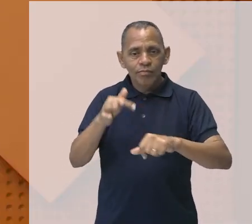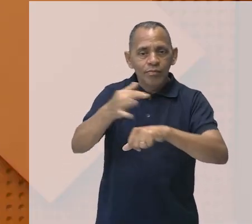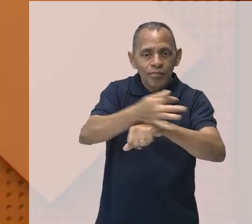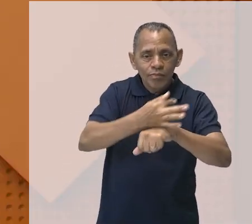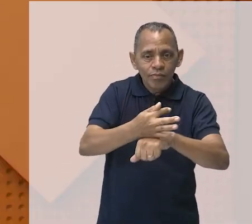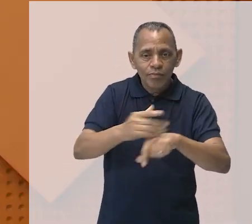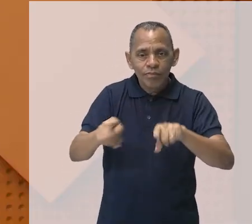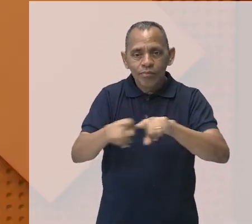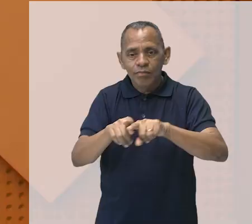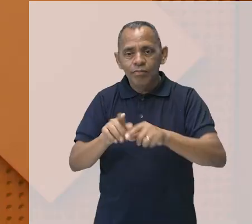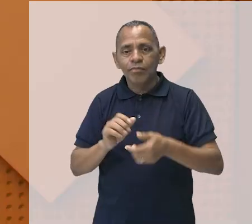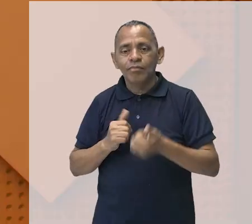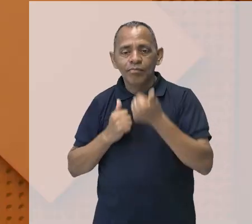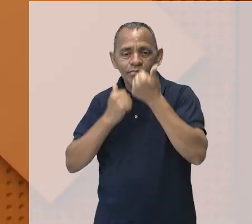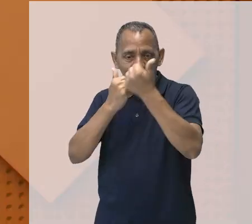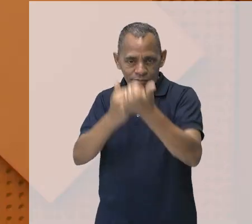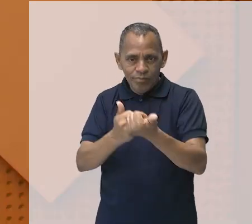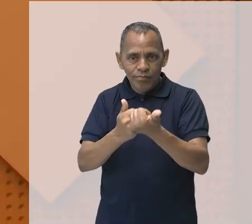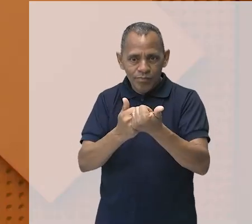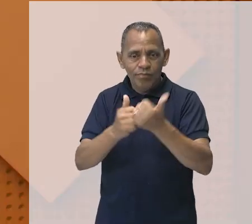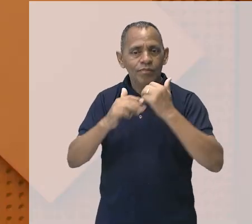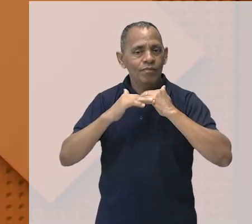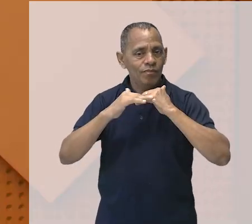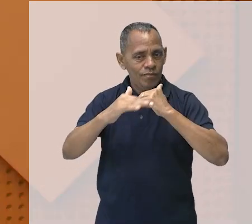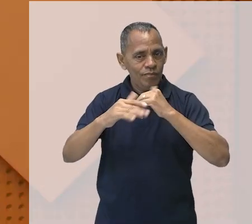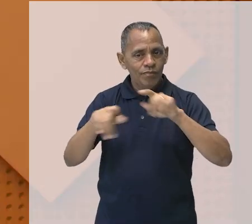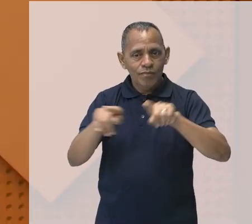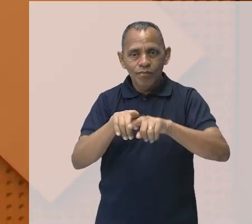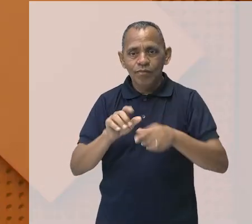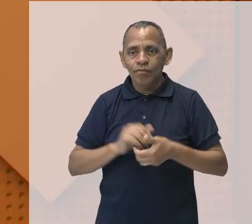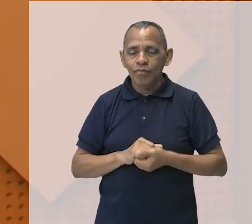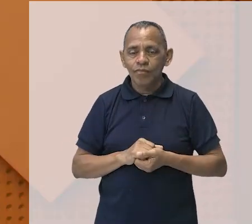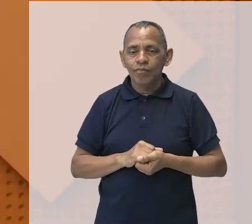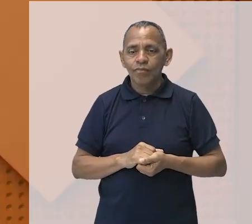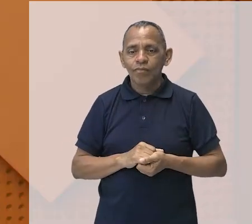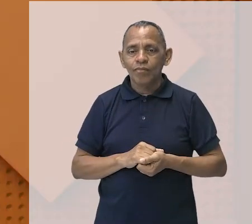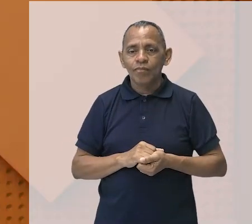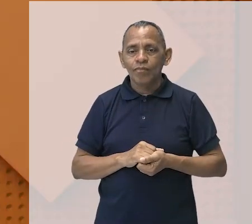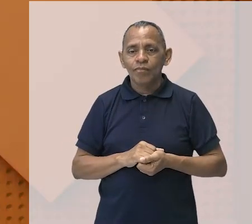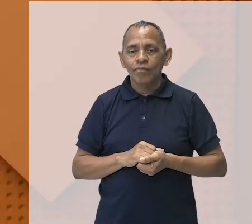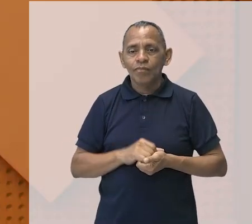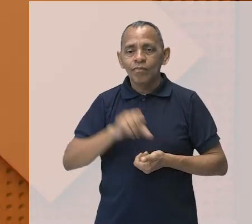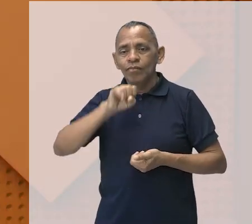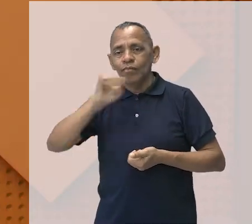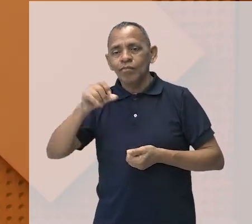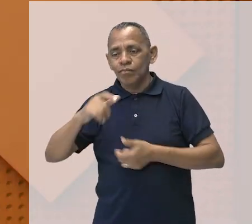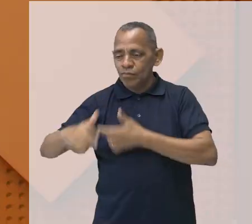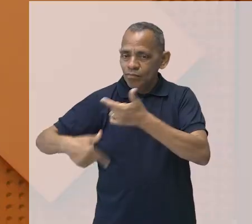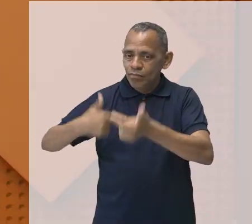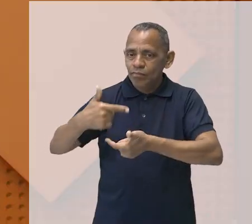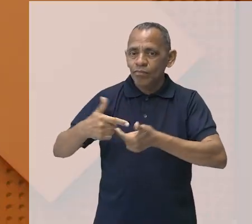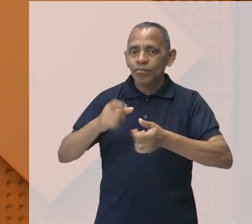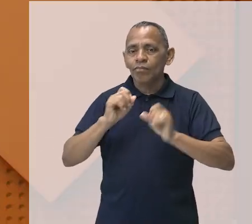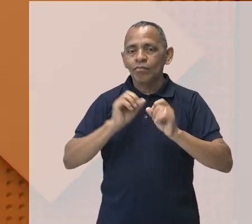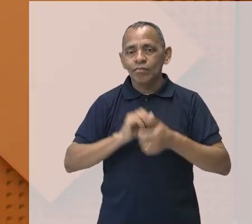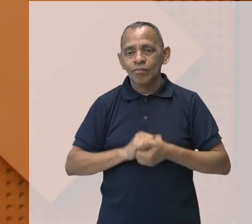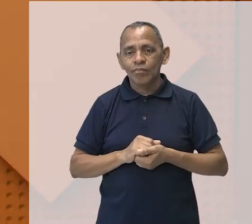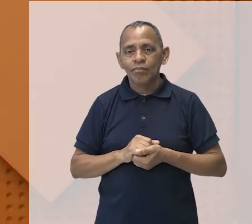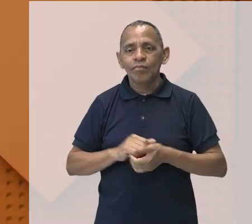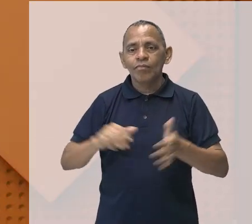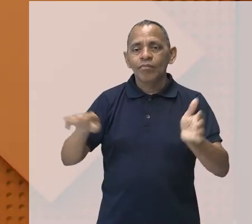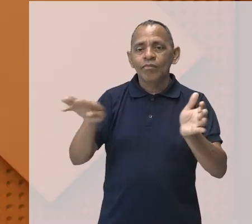alinhado justamente a esse setor previdenciário. Então, quando o trabalhador ele vem a chegar à